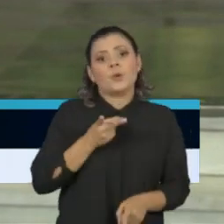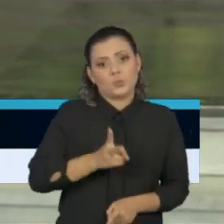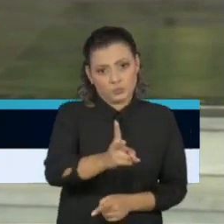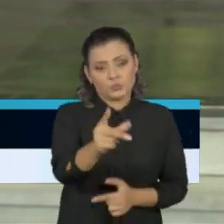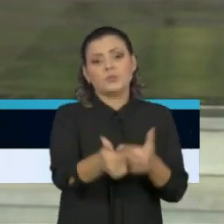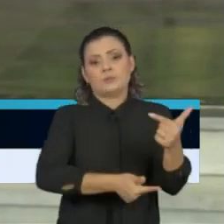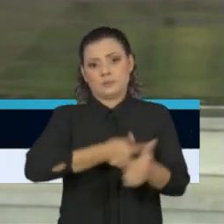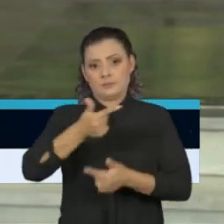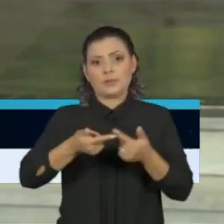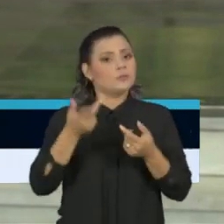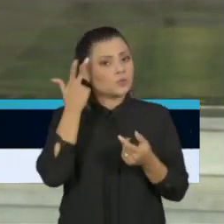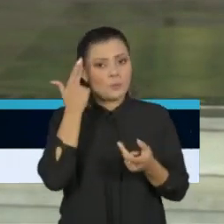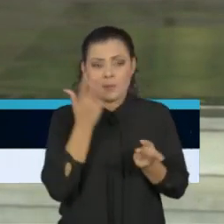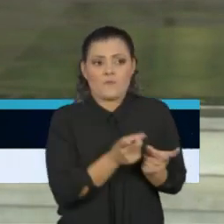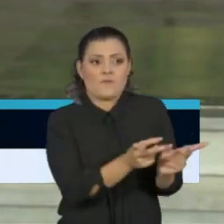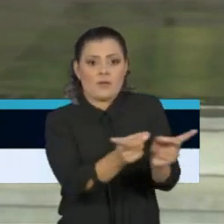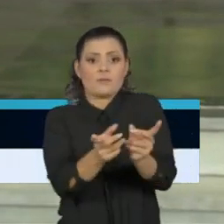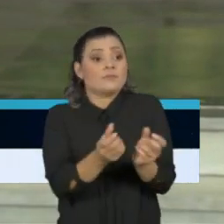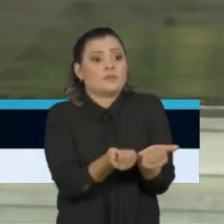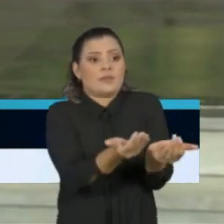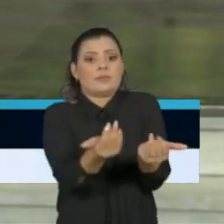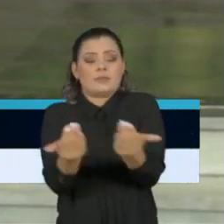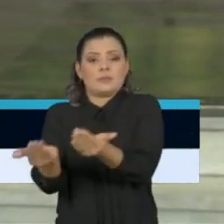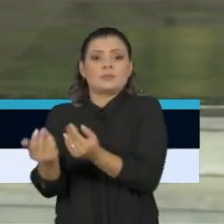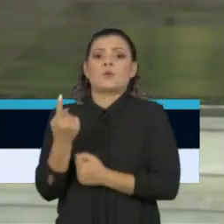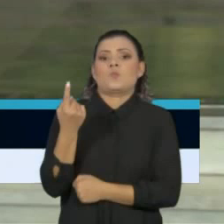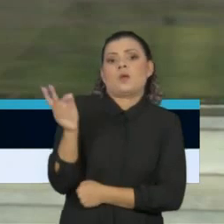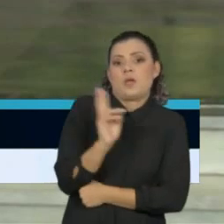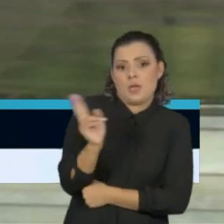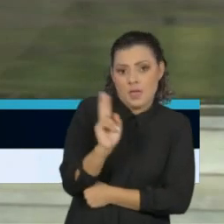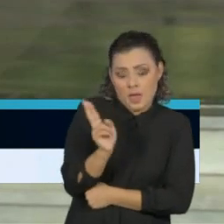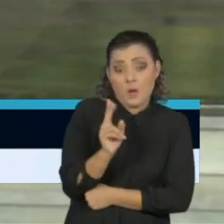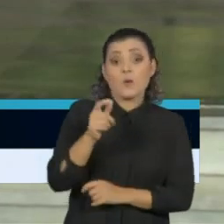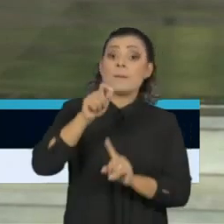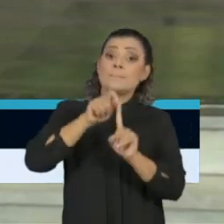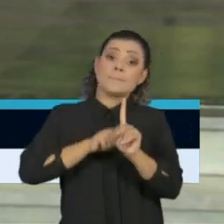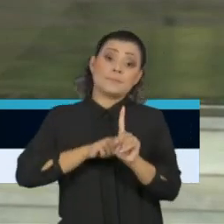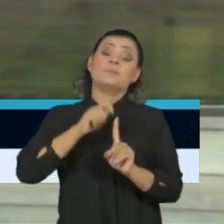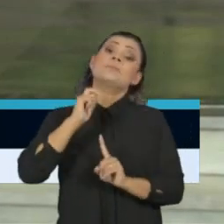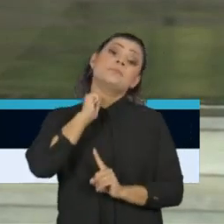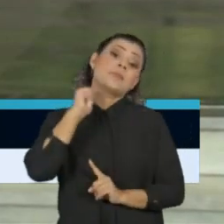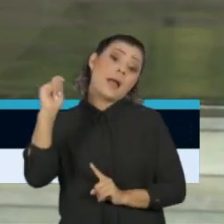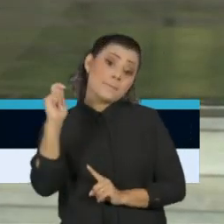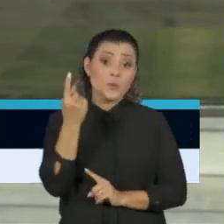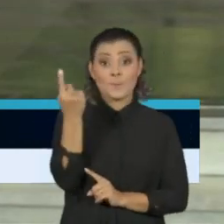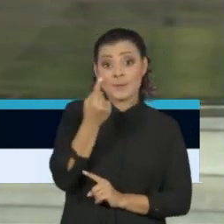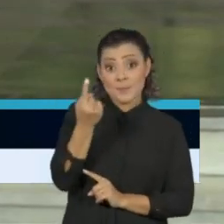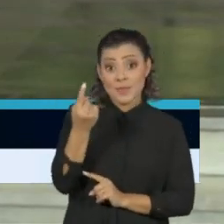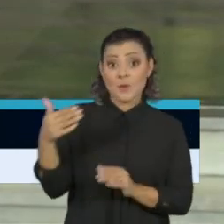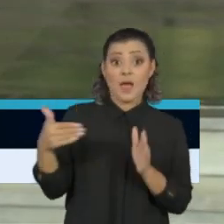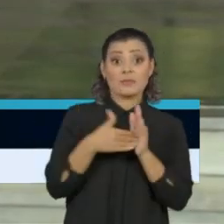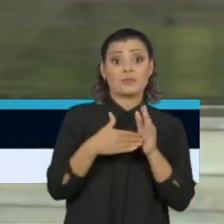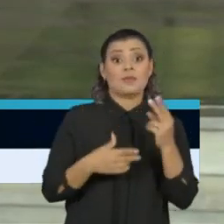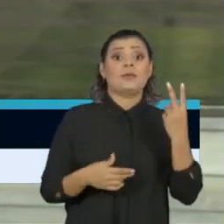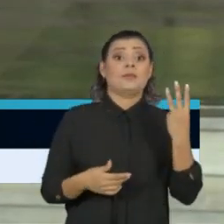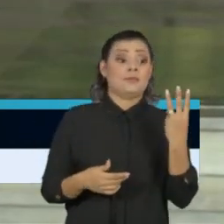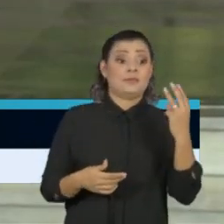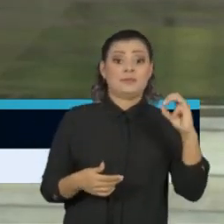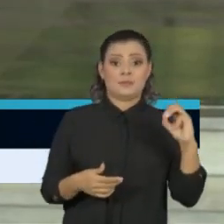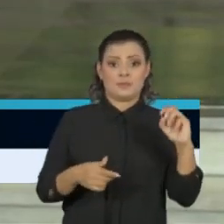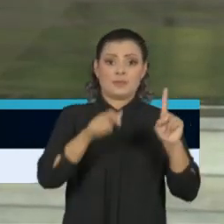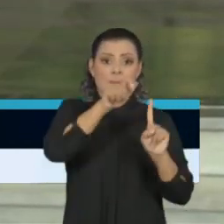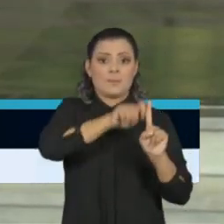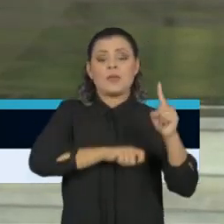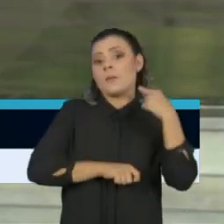e domingos. Durante 60 dias, portanto, a partir de 1º de abril até 30 de maio, todos os restaurantes